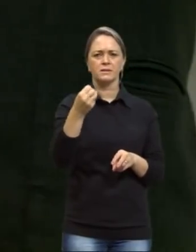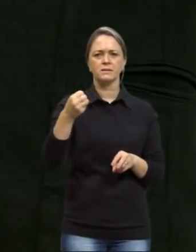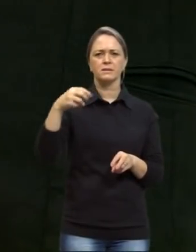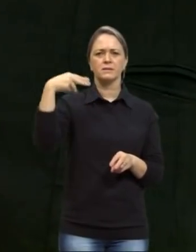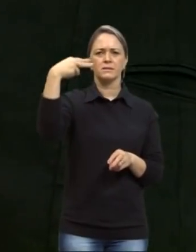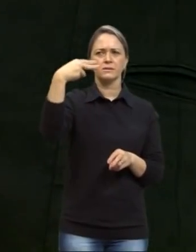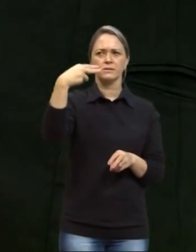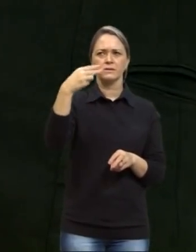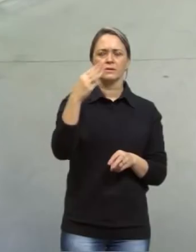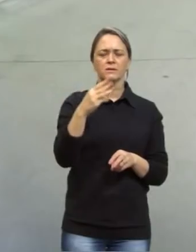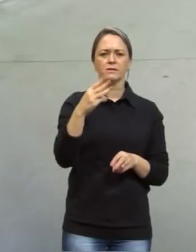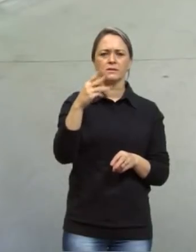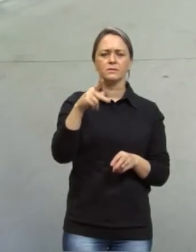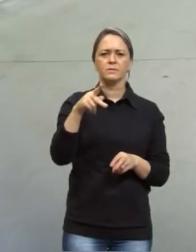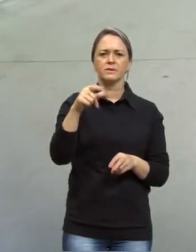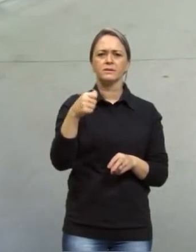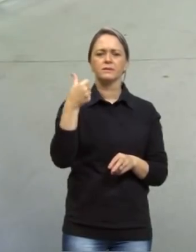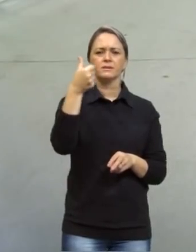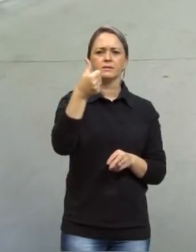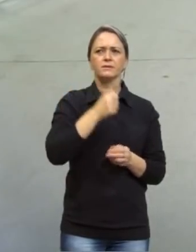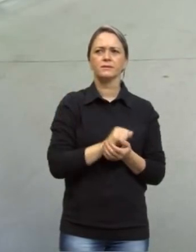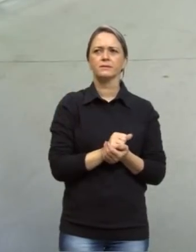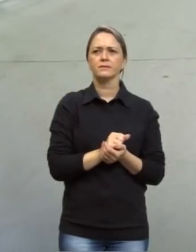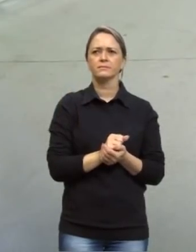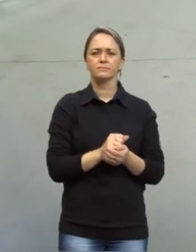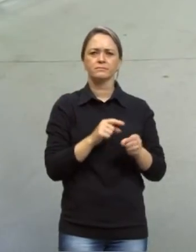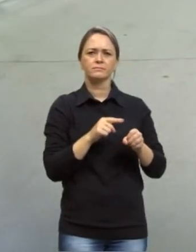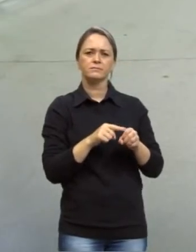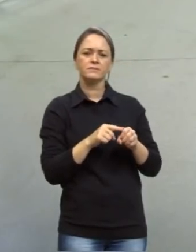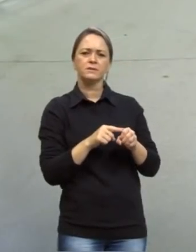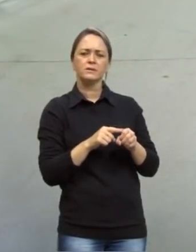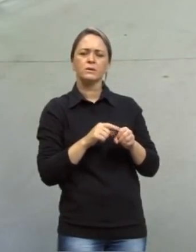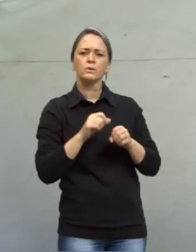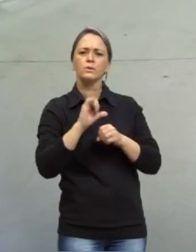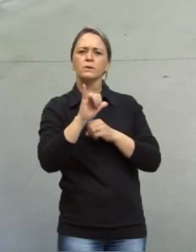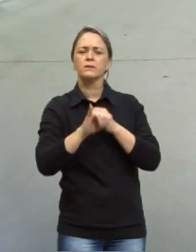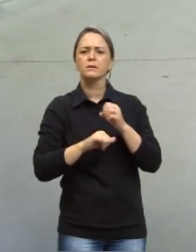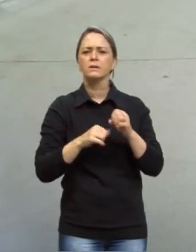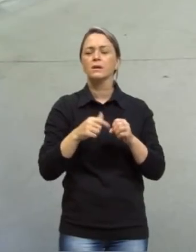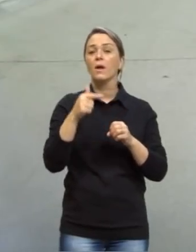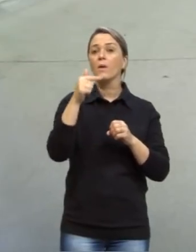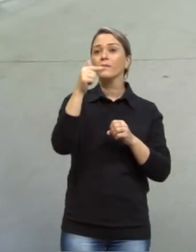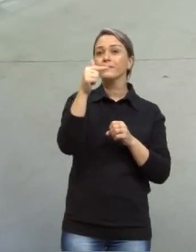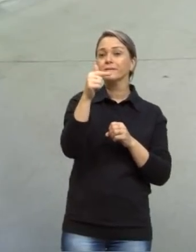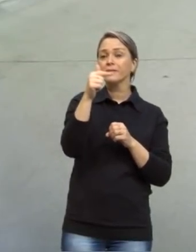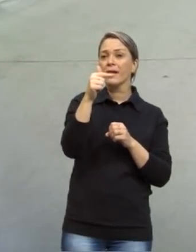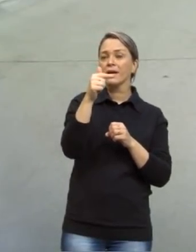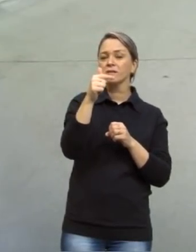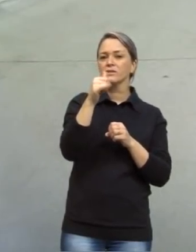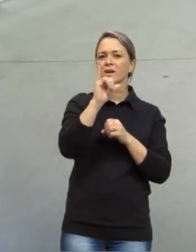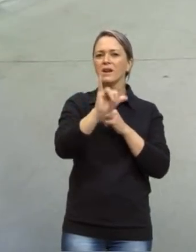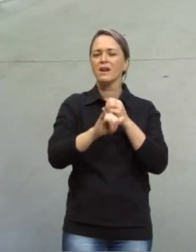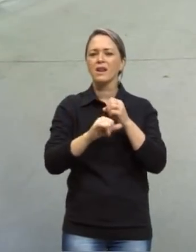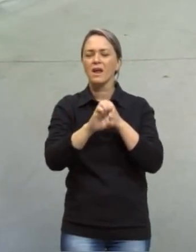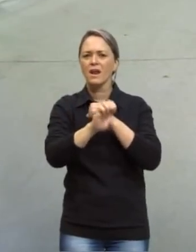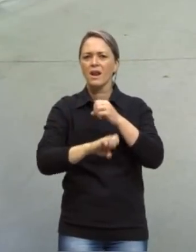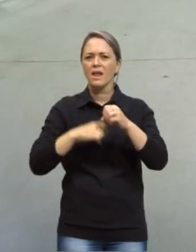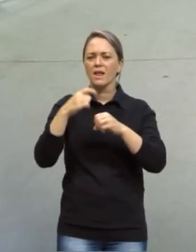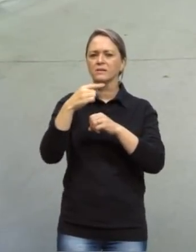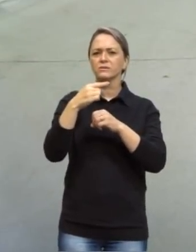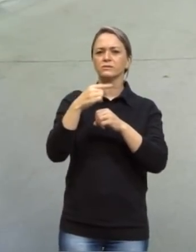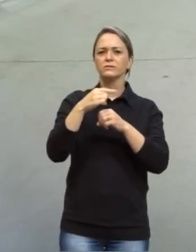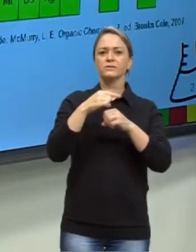aqui o tem um elemento com um elétron na camada de valência que eu tenho um elemento com 7 elétrons na camada de valência